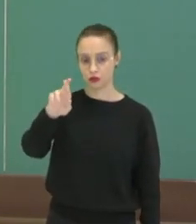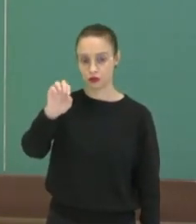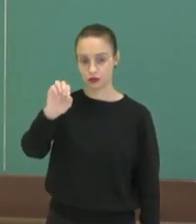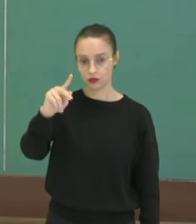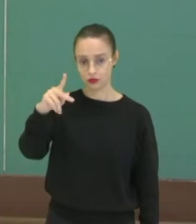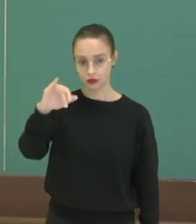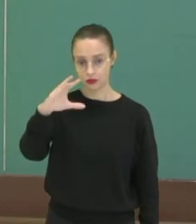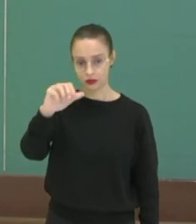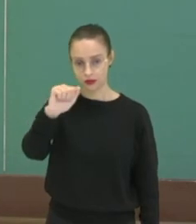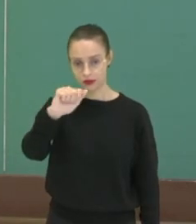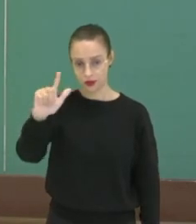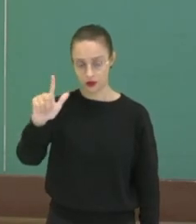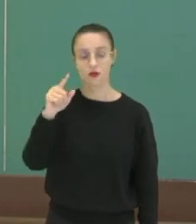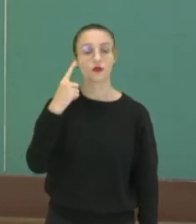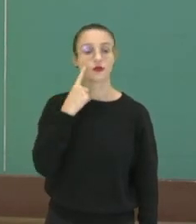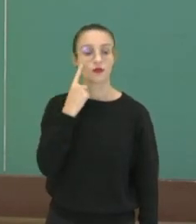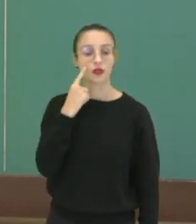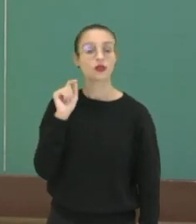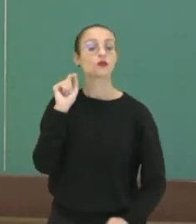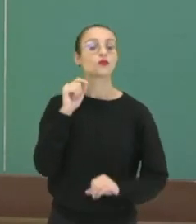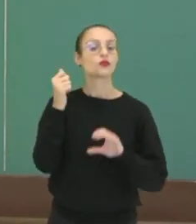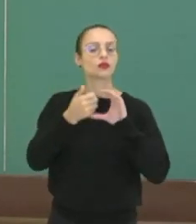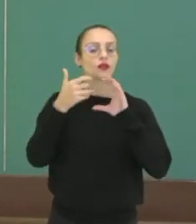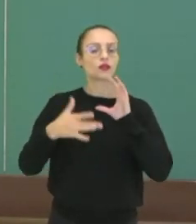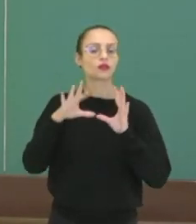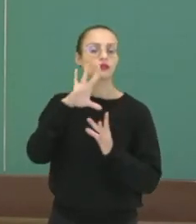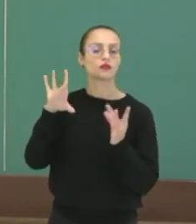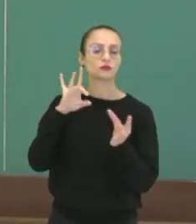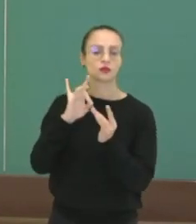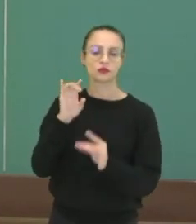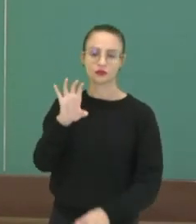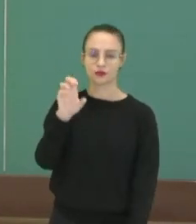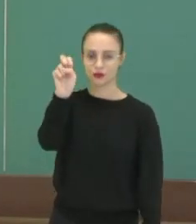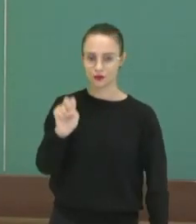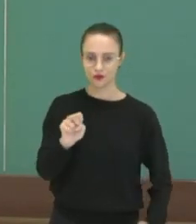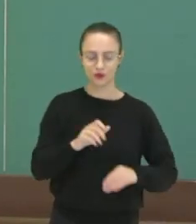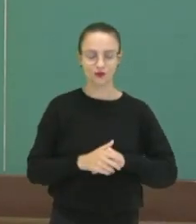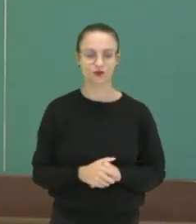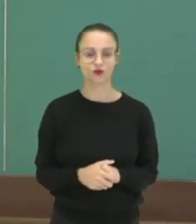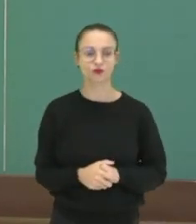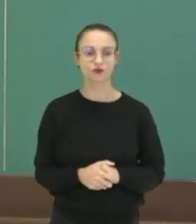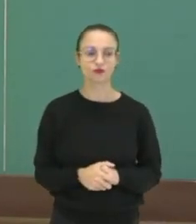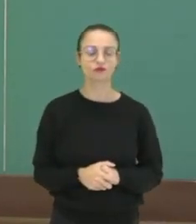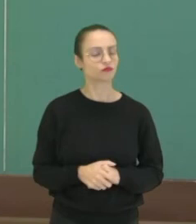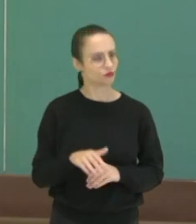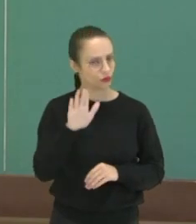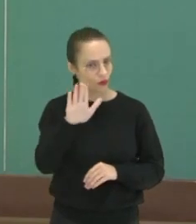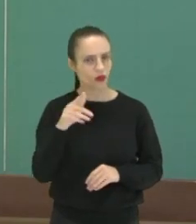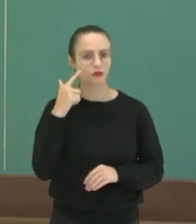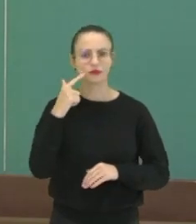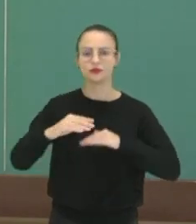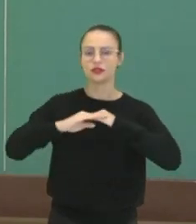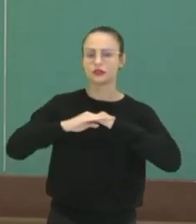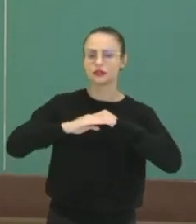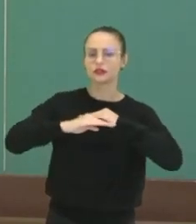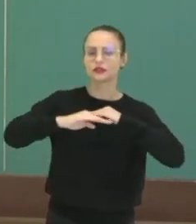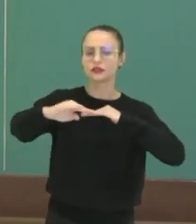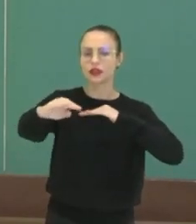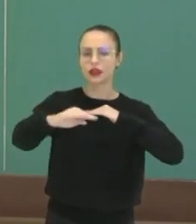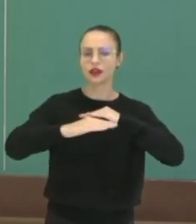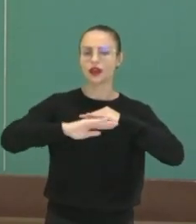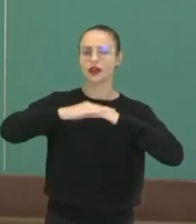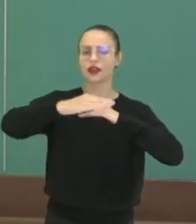uma forma da gente considerar ali as características específicas da região sul. Quando eu penso no relevo, ou seja, na forma